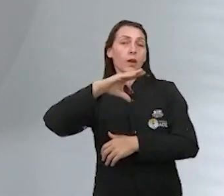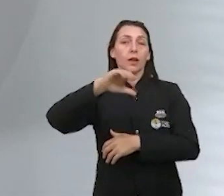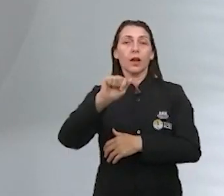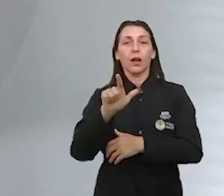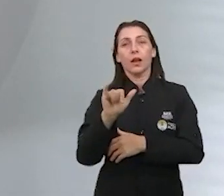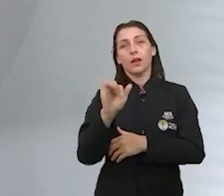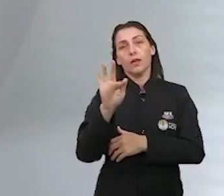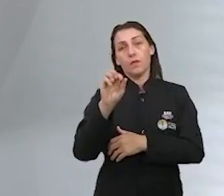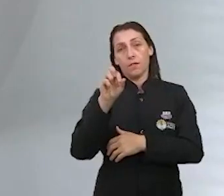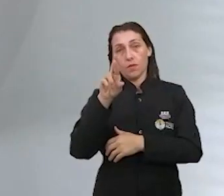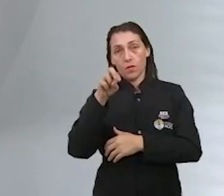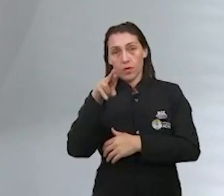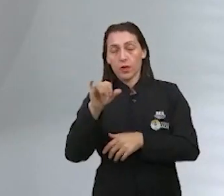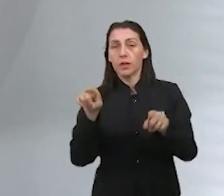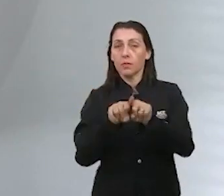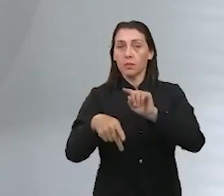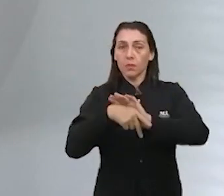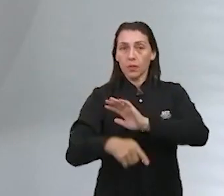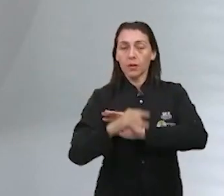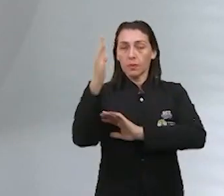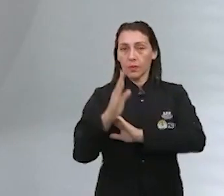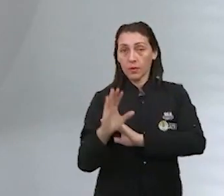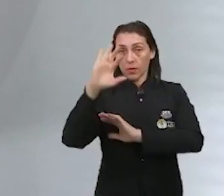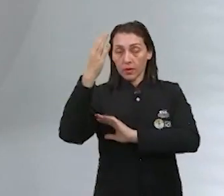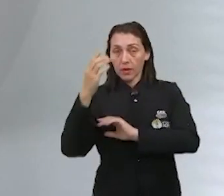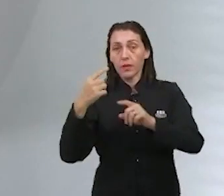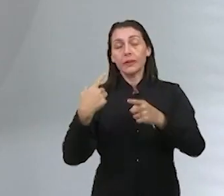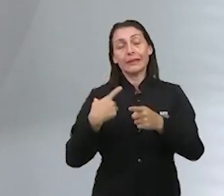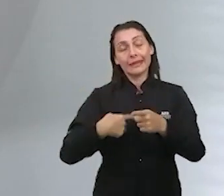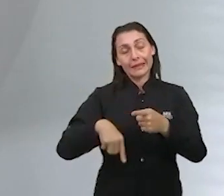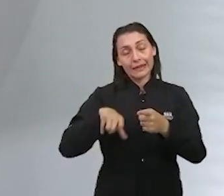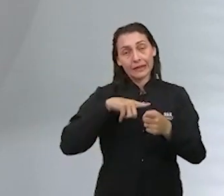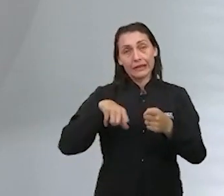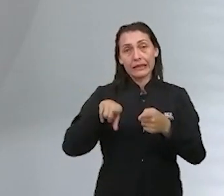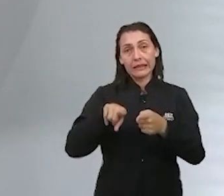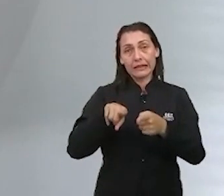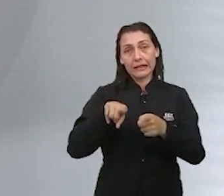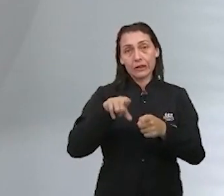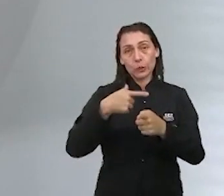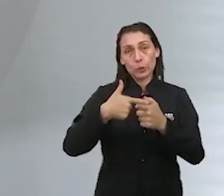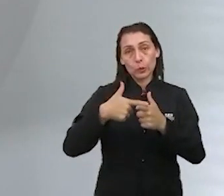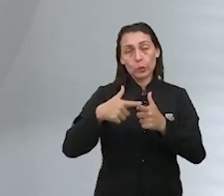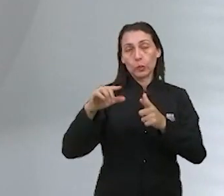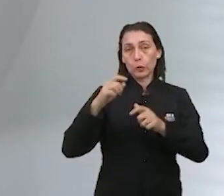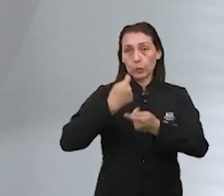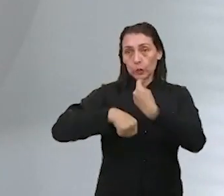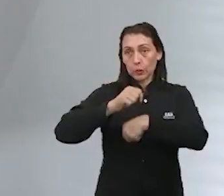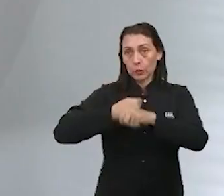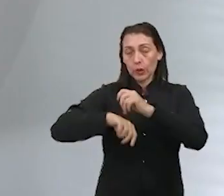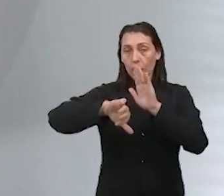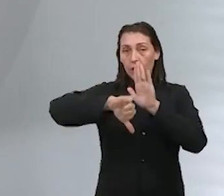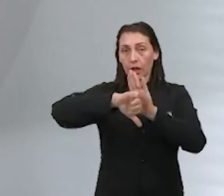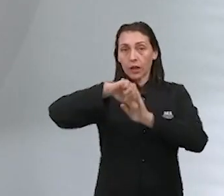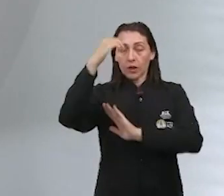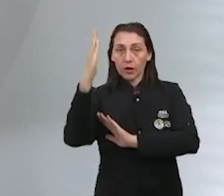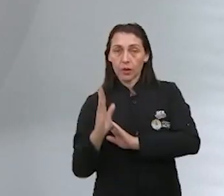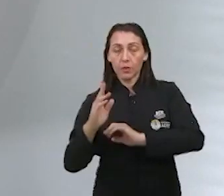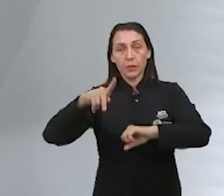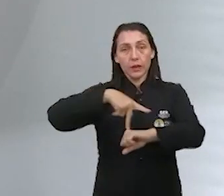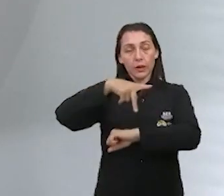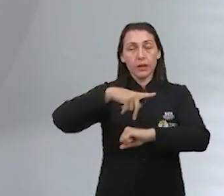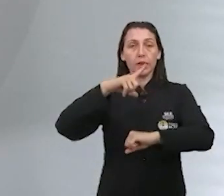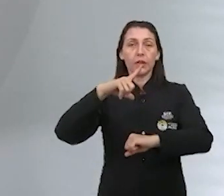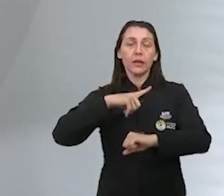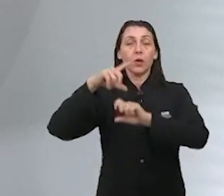mas aqui no Brasil já aconteceu também. E aí tem um problemaço na parte econômica. A crise ambiental num país que tem